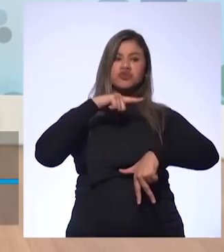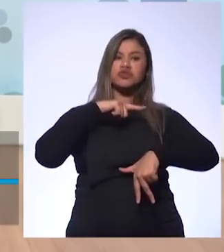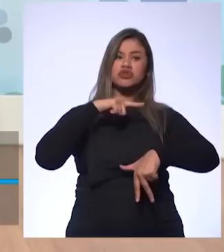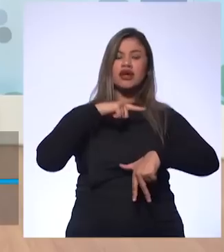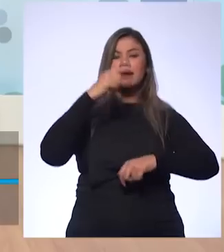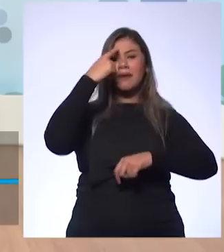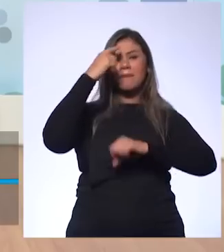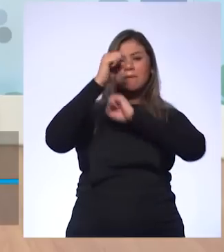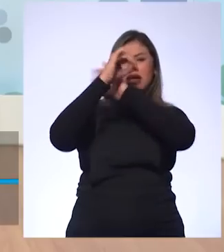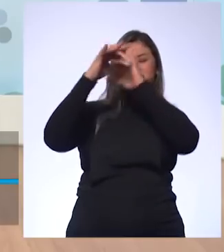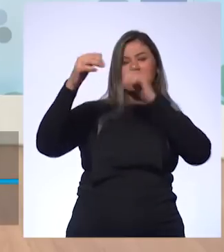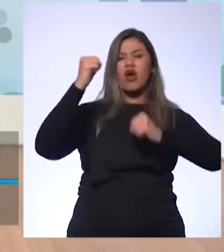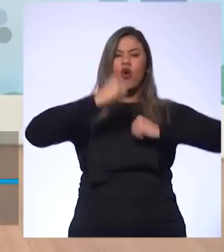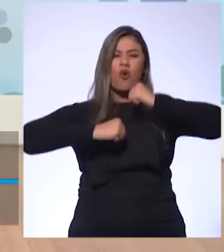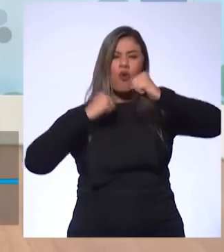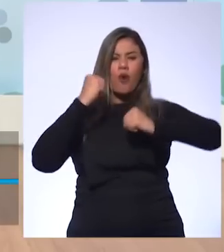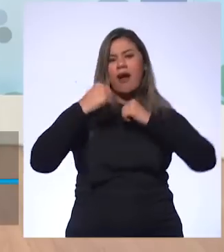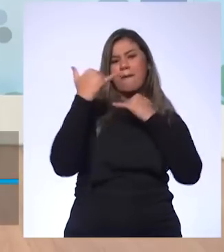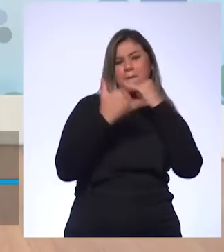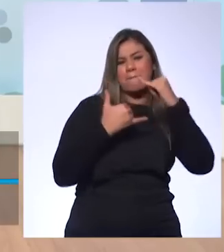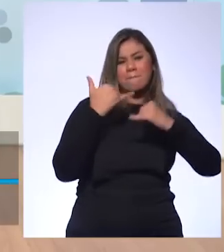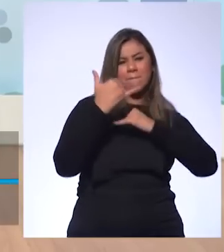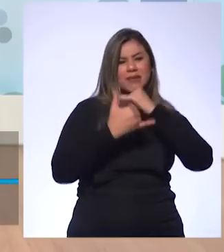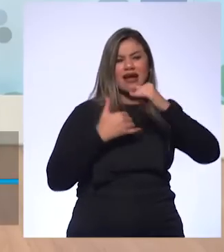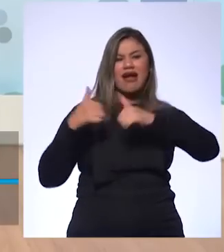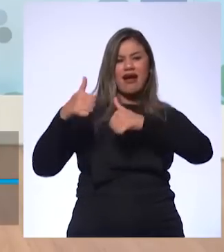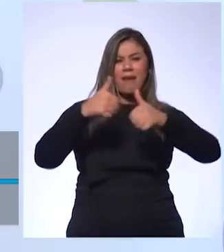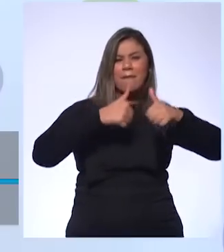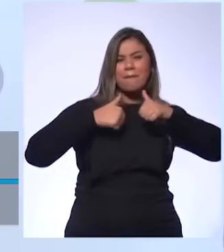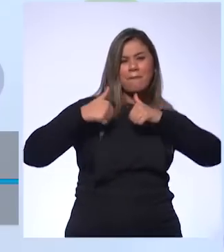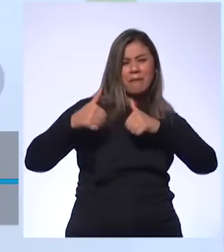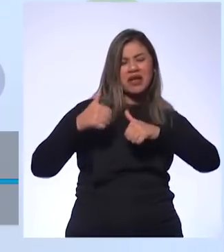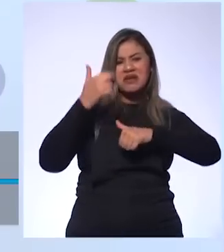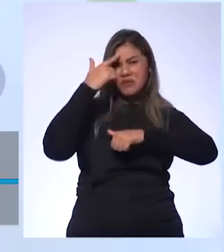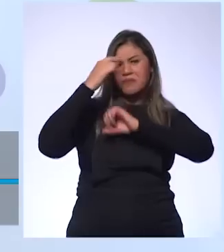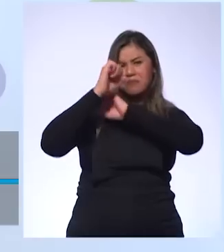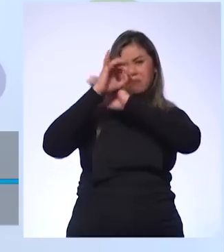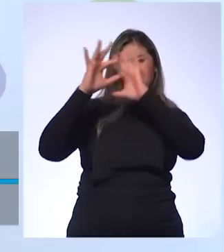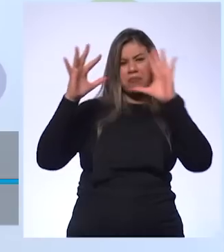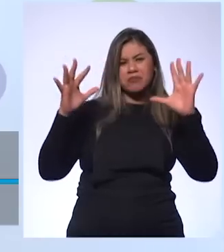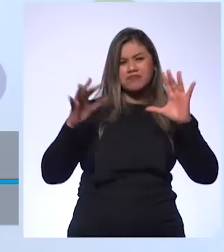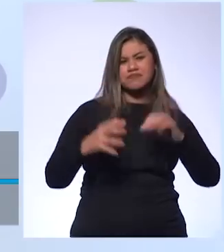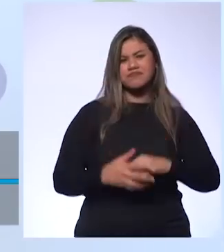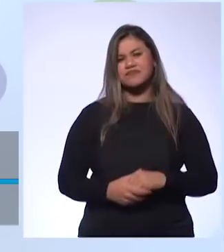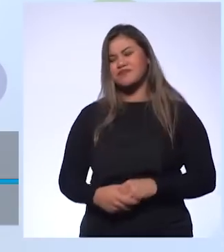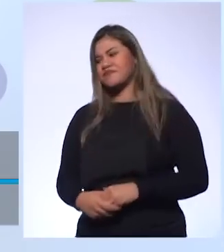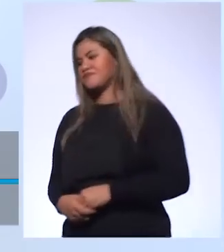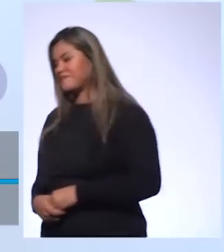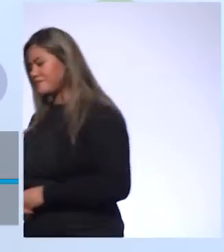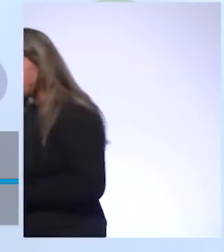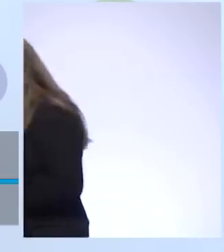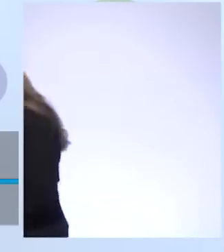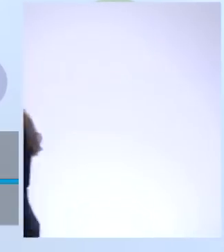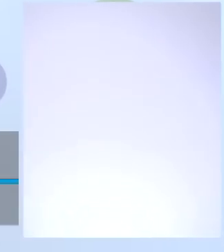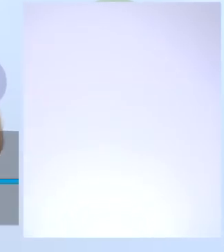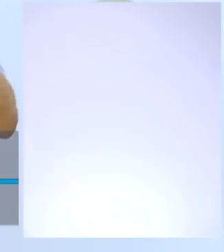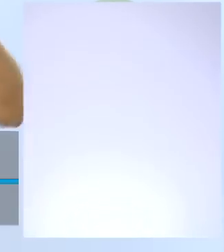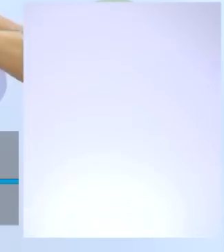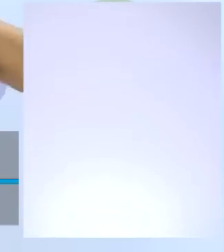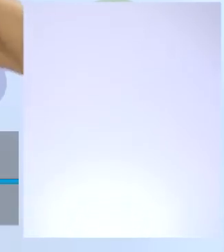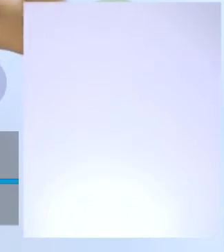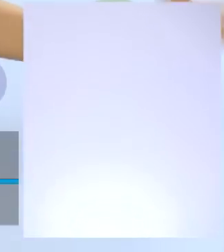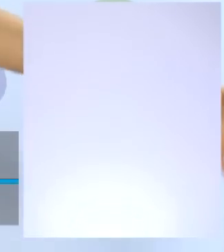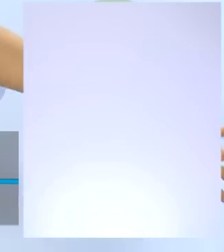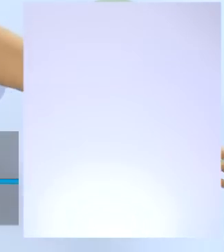ele deveria correr, brincar, né? Imagina. Eu não sei. Ô, galera, vocês podem responder aqui pra gente no chat. Vocês